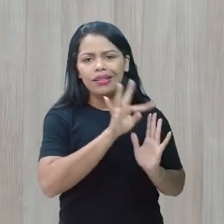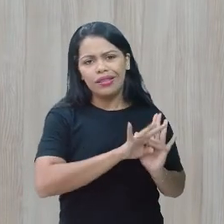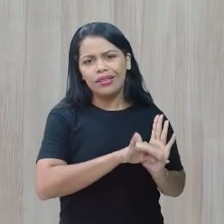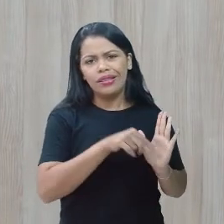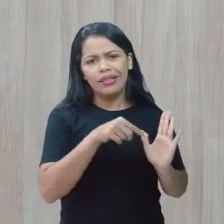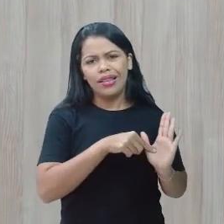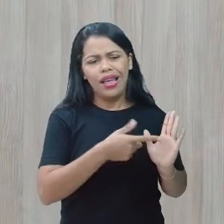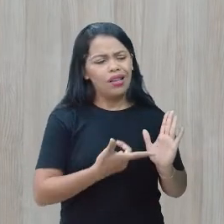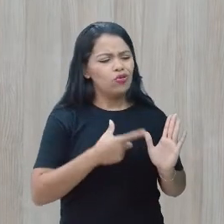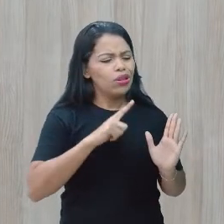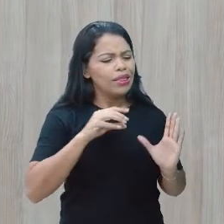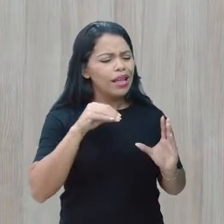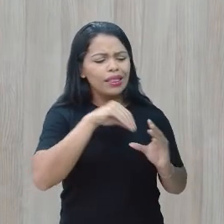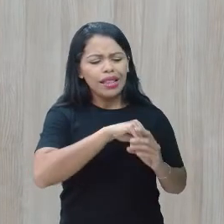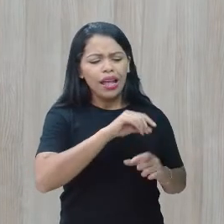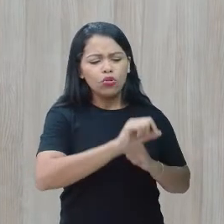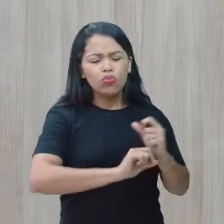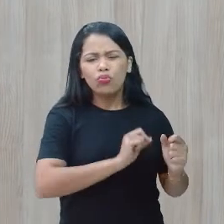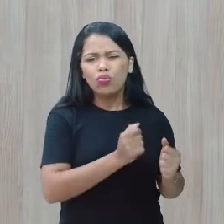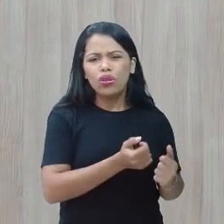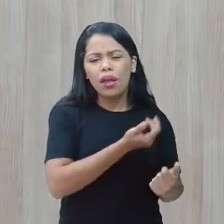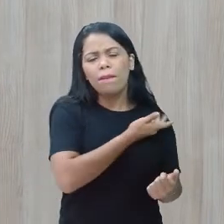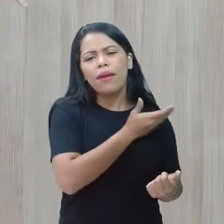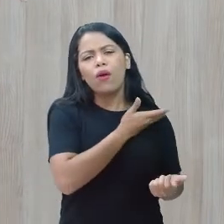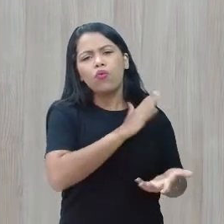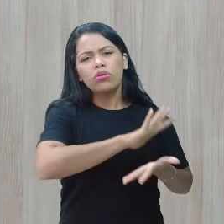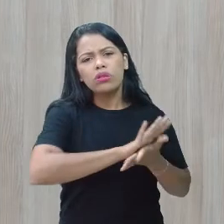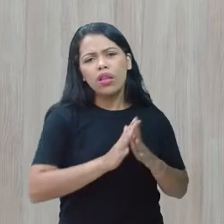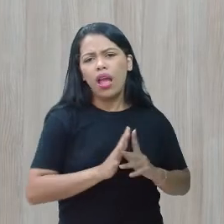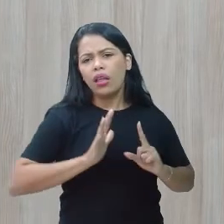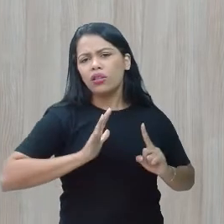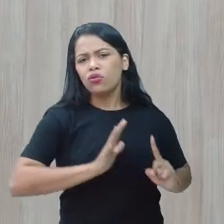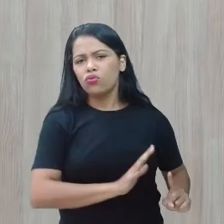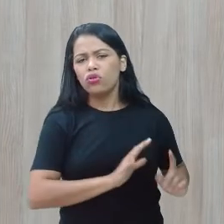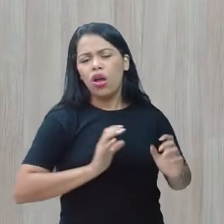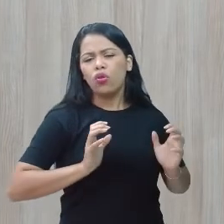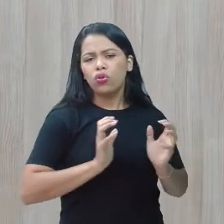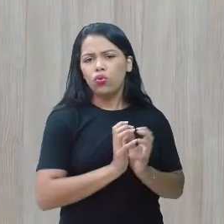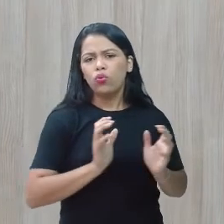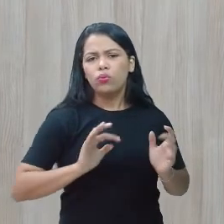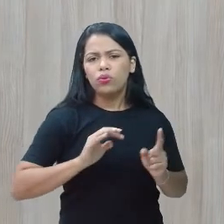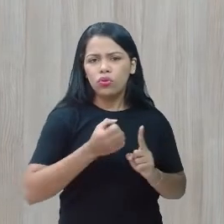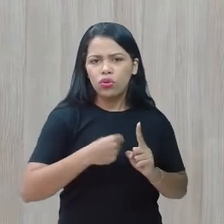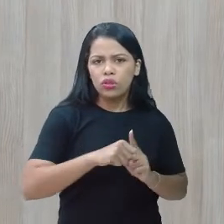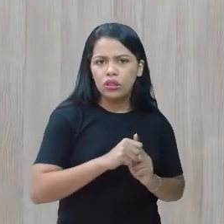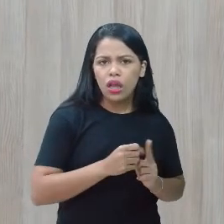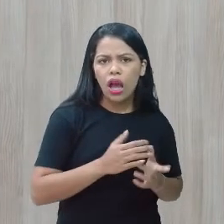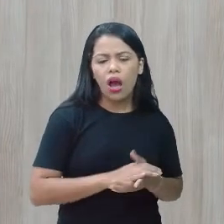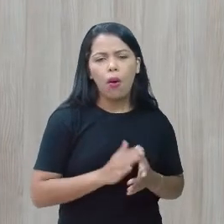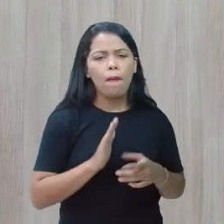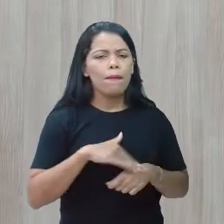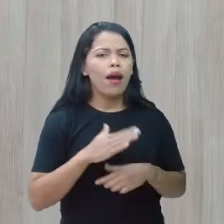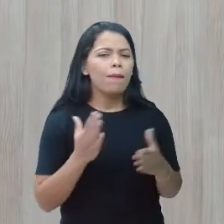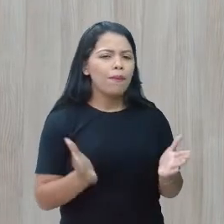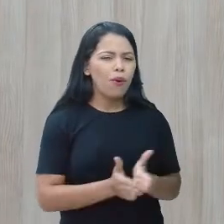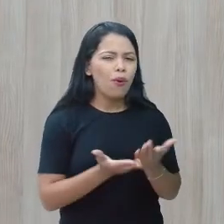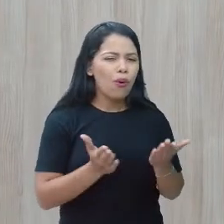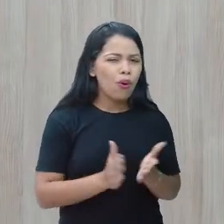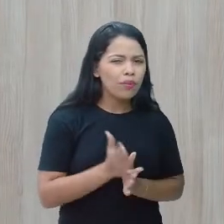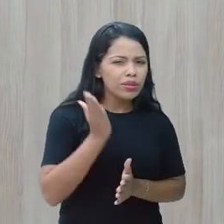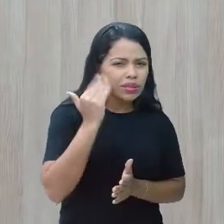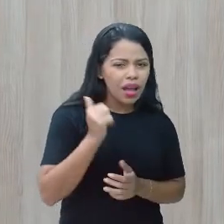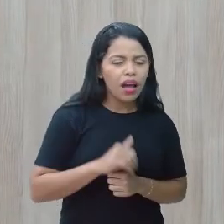de preconceito, né, de exclusão de classes sociais menos favorecida? Qual